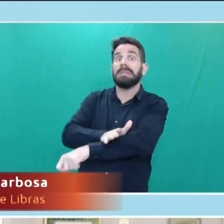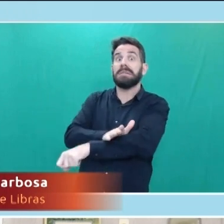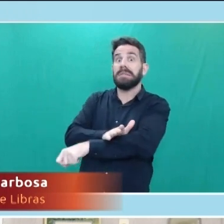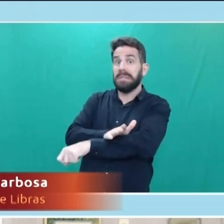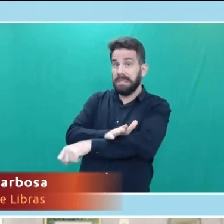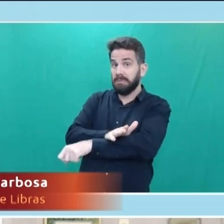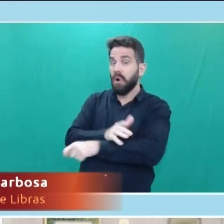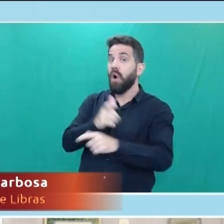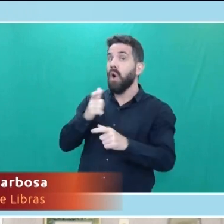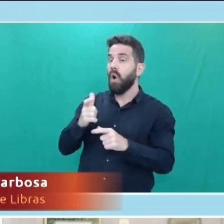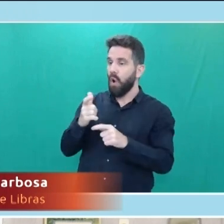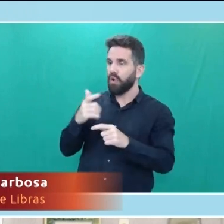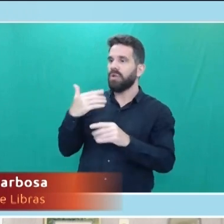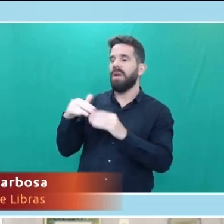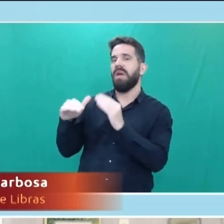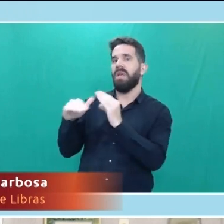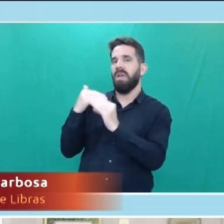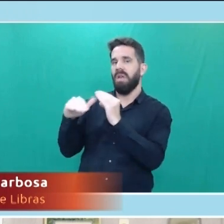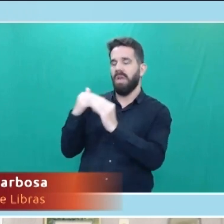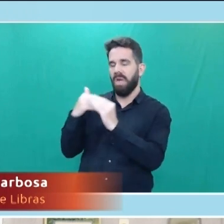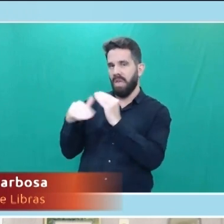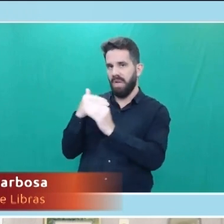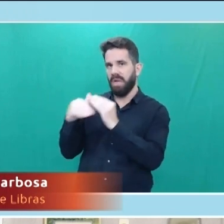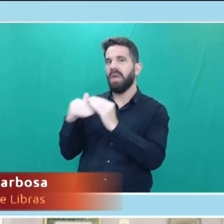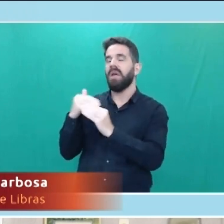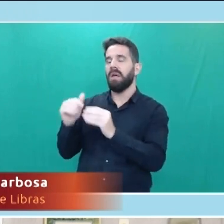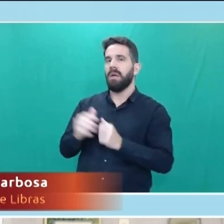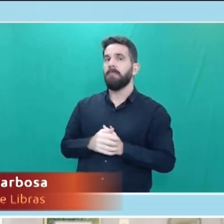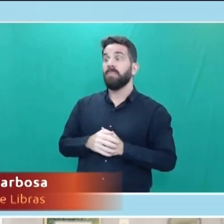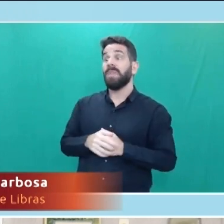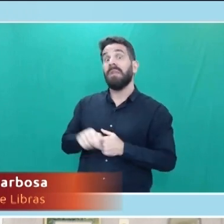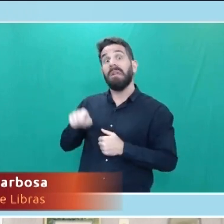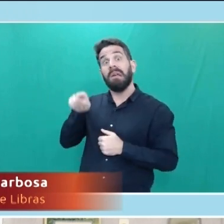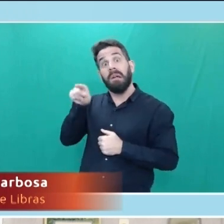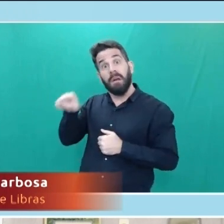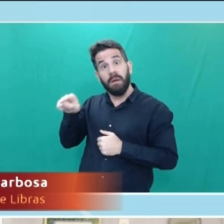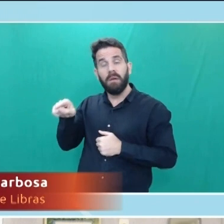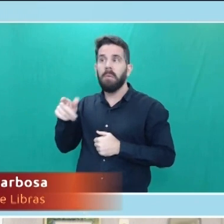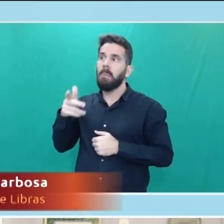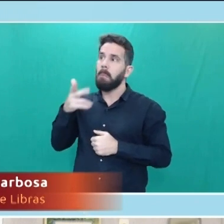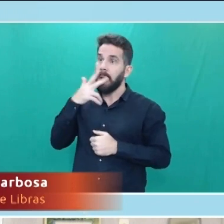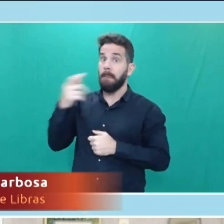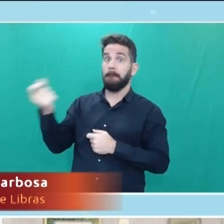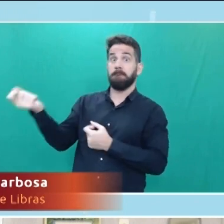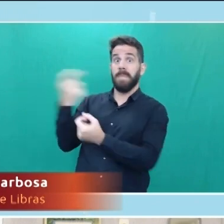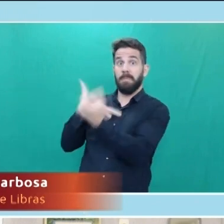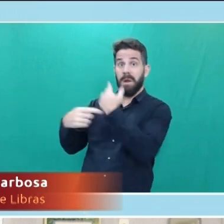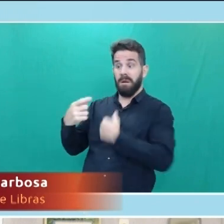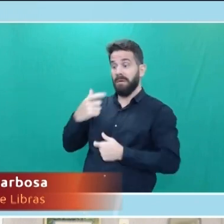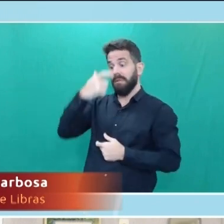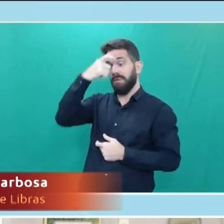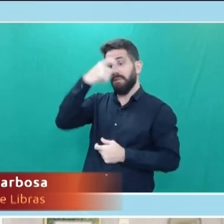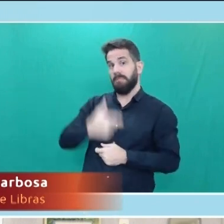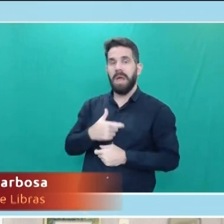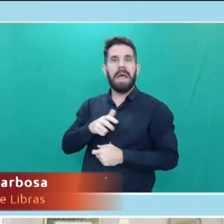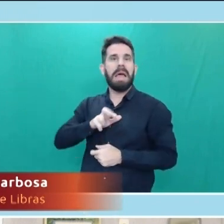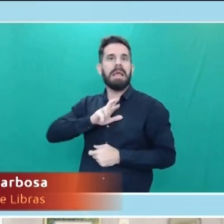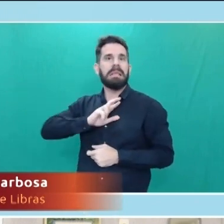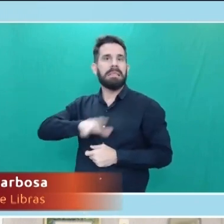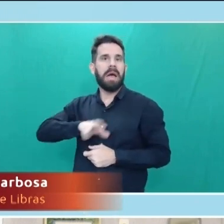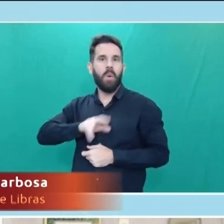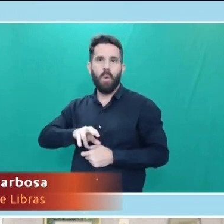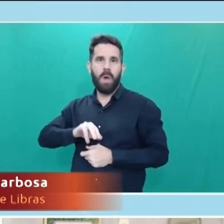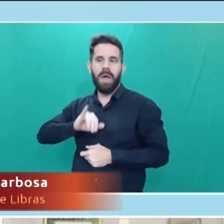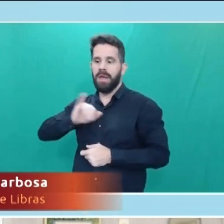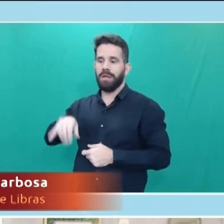da legislação anterior, isso poderia ser tipificado como uma ofensa exclusiva a ela como indivíduo. Não seria injúria racial e não racismo.